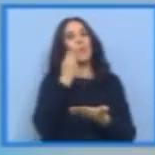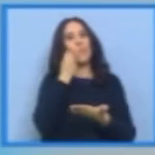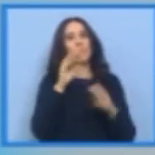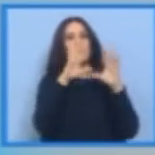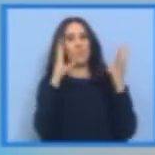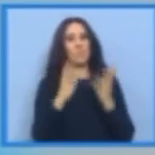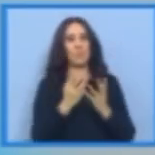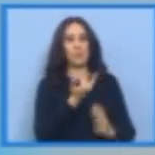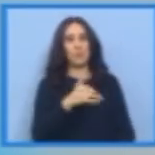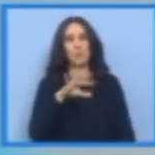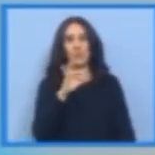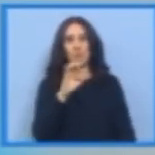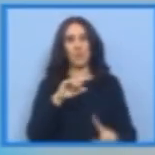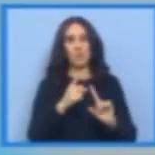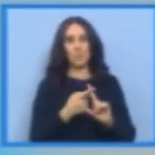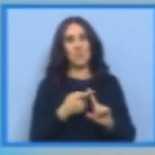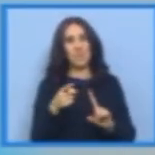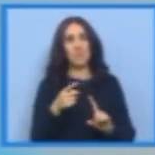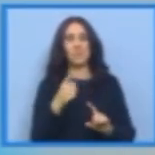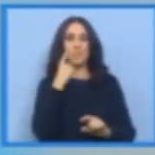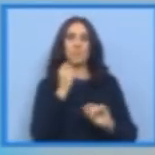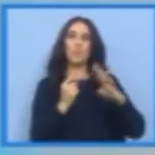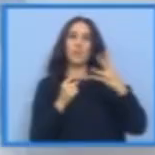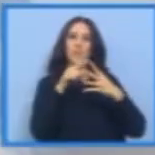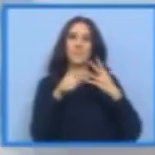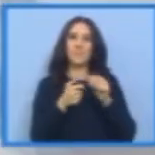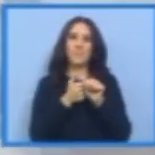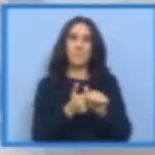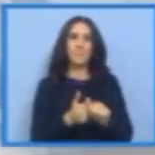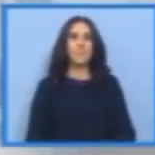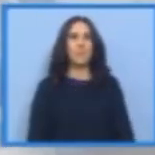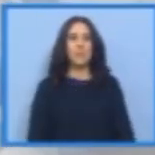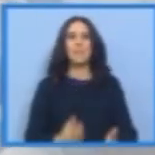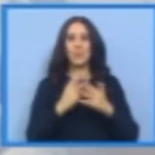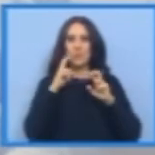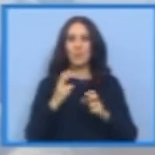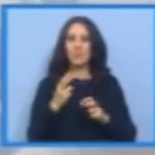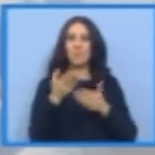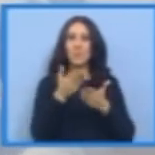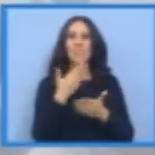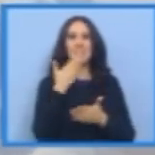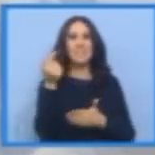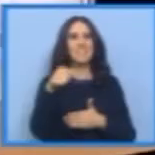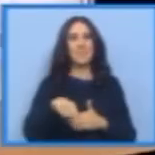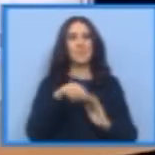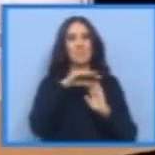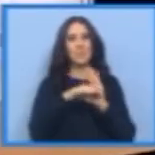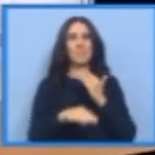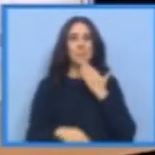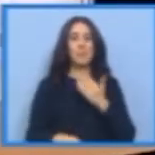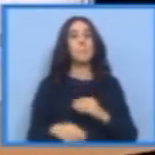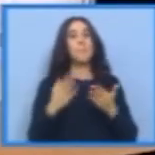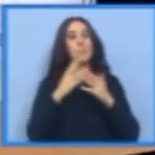Global de 2018 a partir destes 4 verbos. E este estudo também vai ajudar a isso. Agradeço-vos terem estado aqui Obrigada. no programa Eclésia a apresentar este estudo